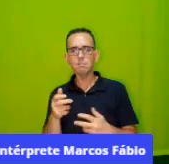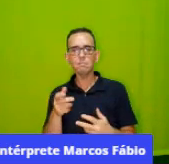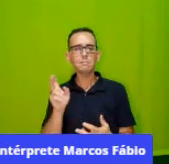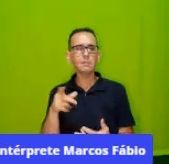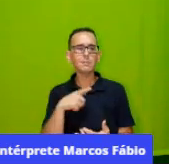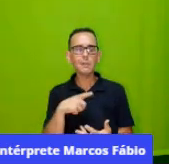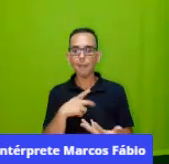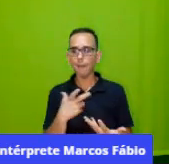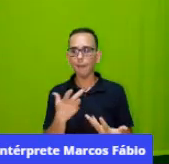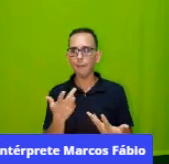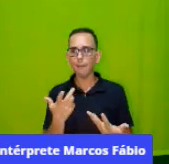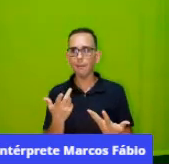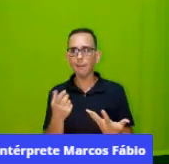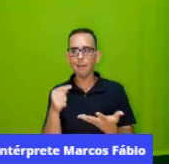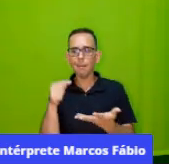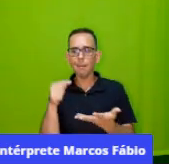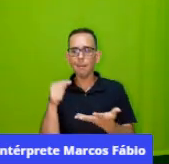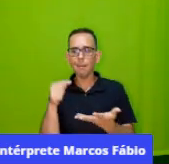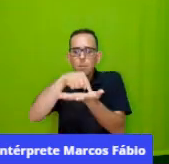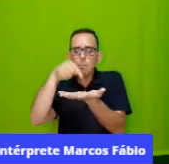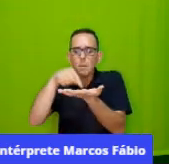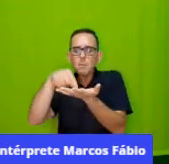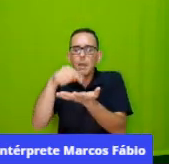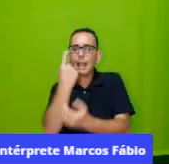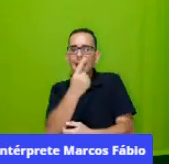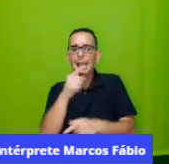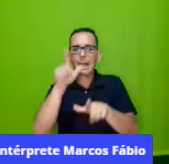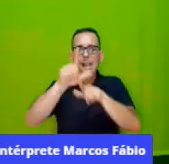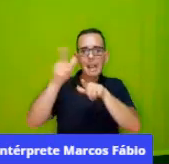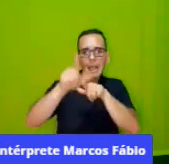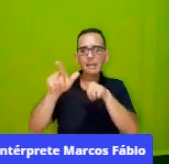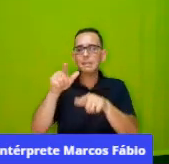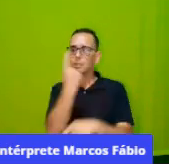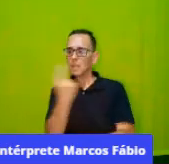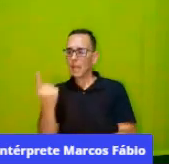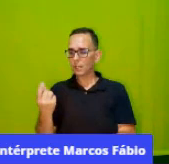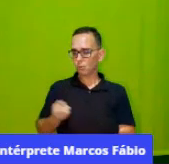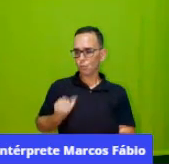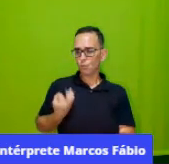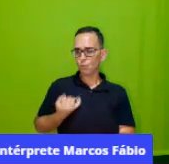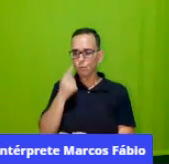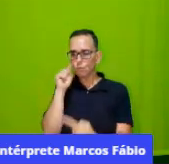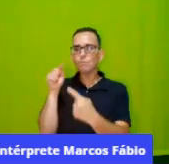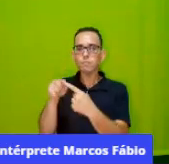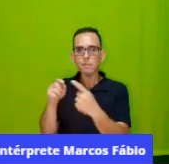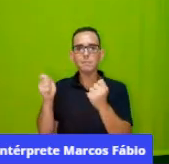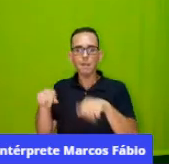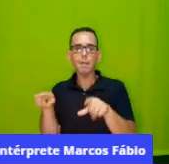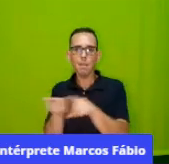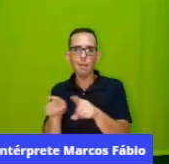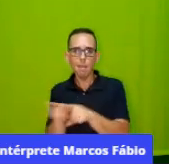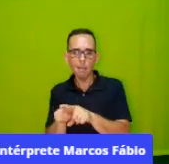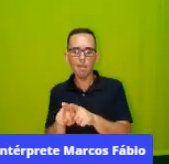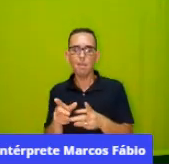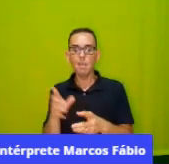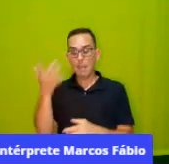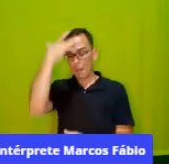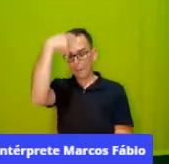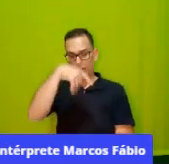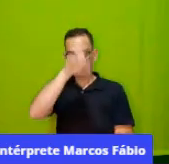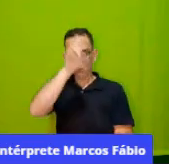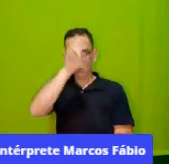bolinhas, onde separa cada letra e cada número. Então, a gente vem com o suporte do computador e essa pessoa com